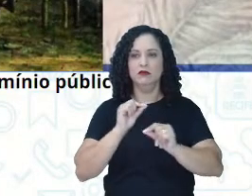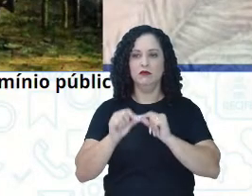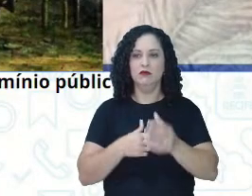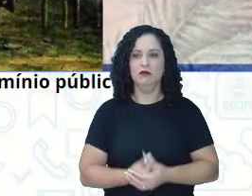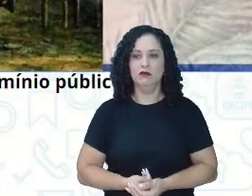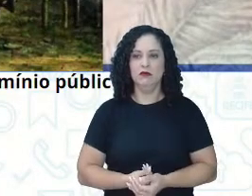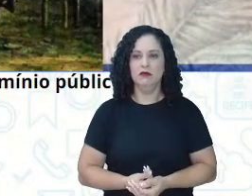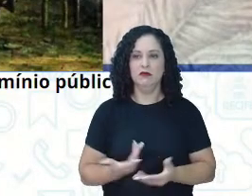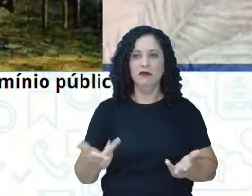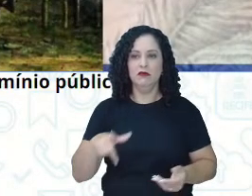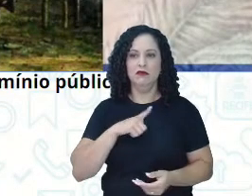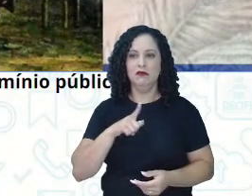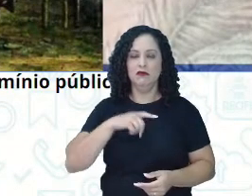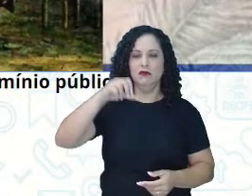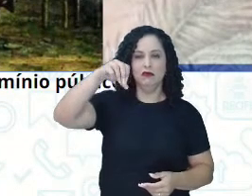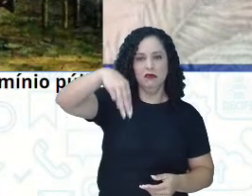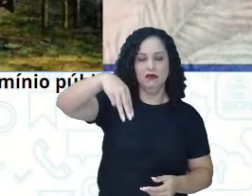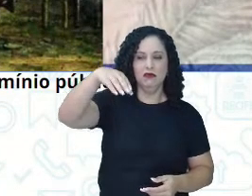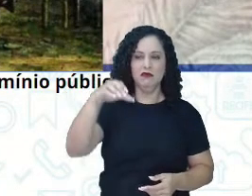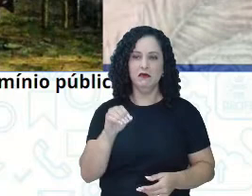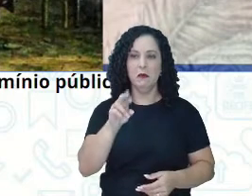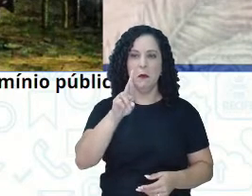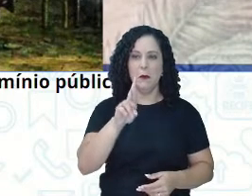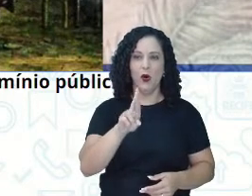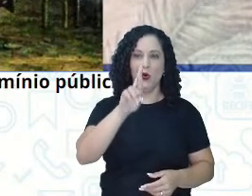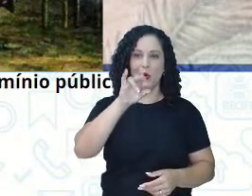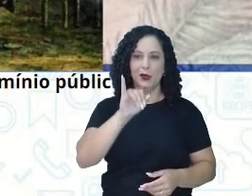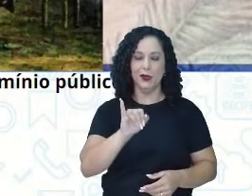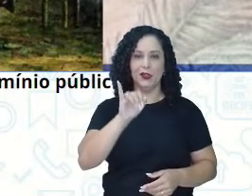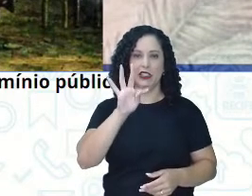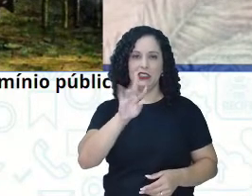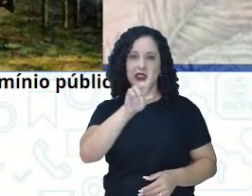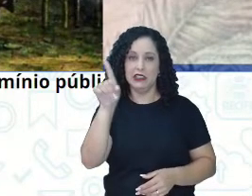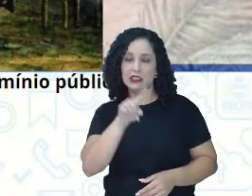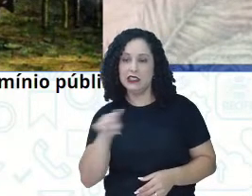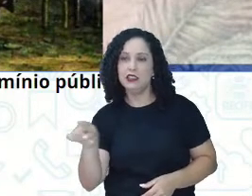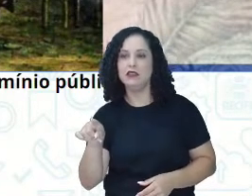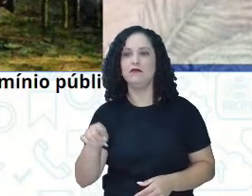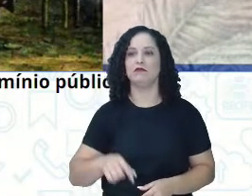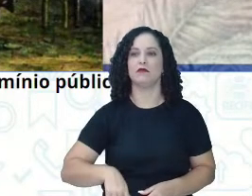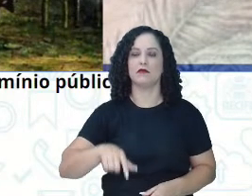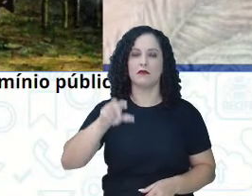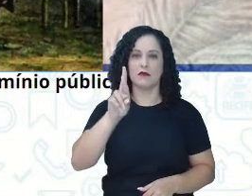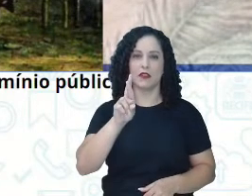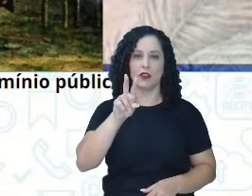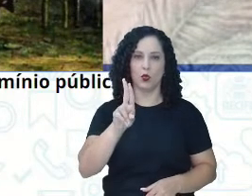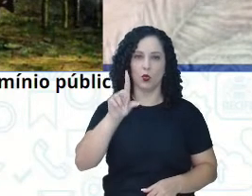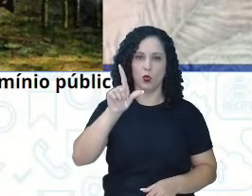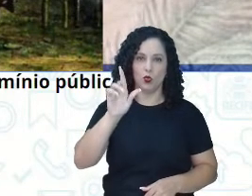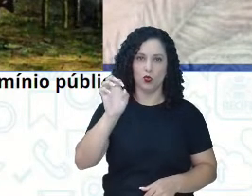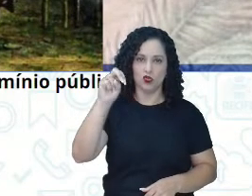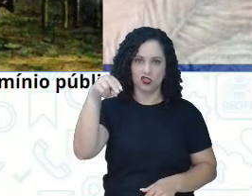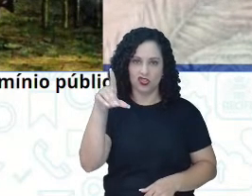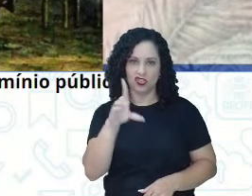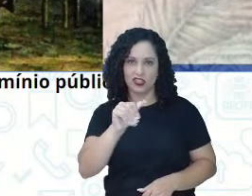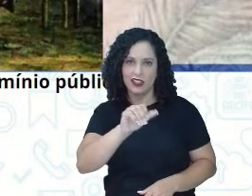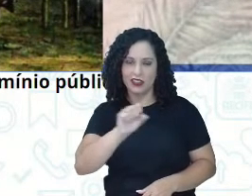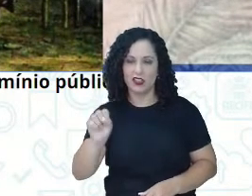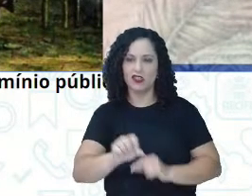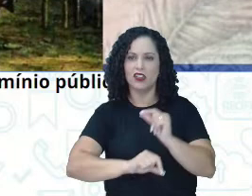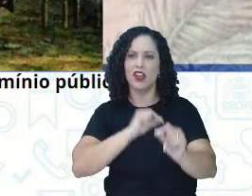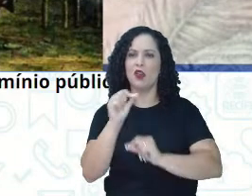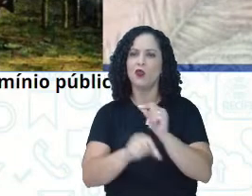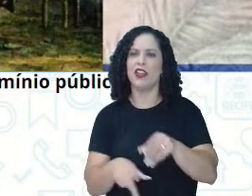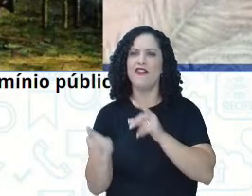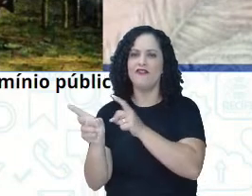essa imagem que eu já mostrei em outras aulas, mas eu faço questão de trazê-la aqui para afinar na última aula, que é a venda no Recife. Então, é